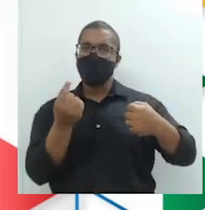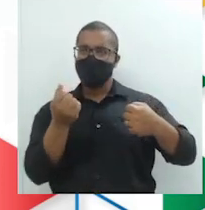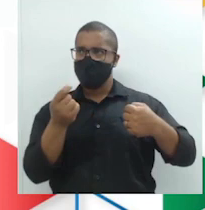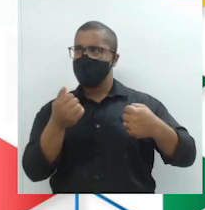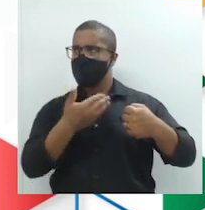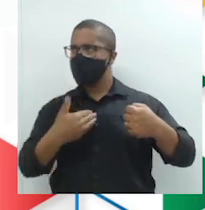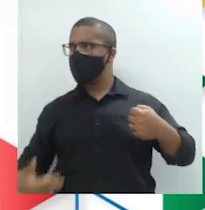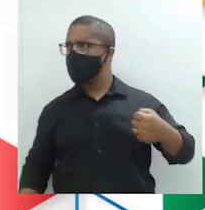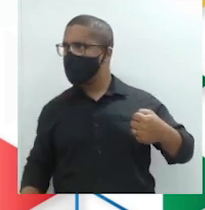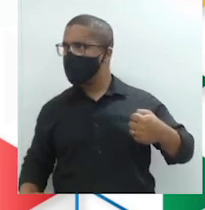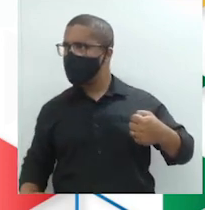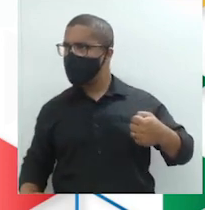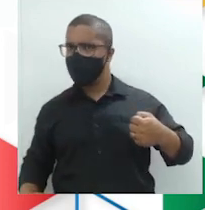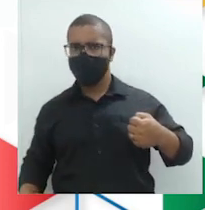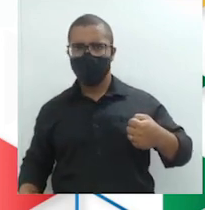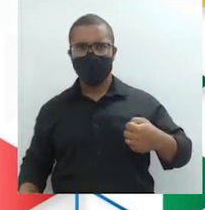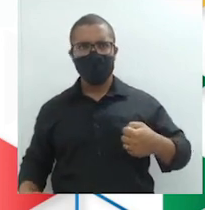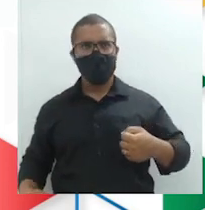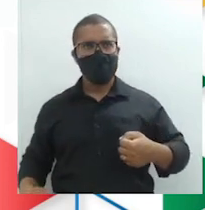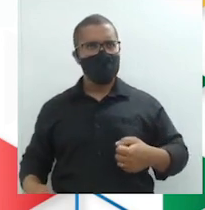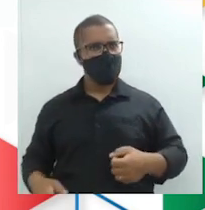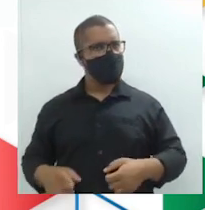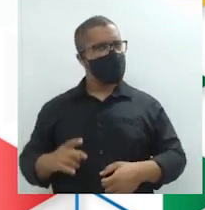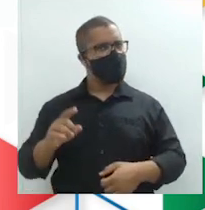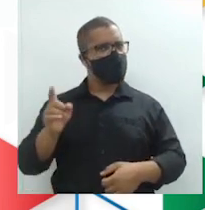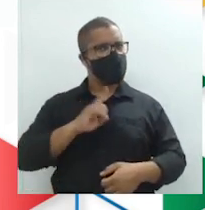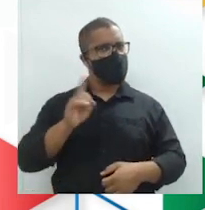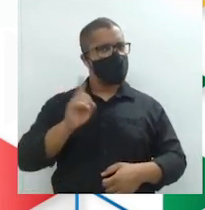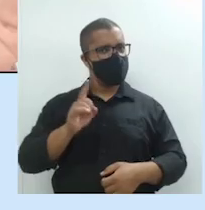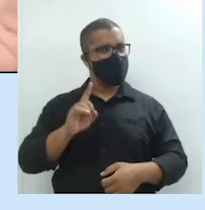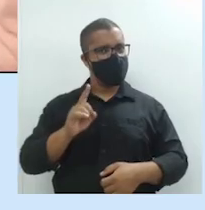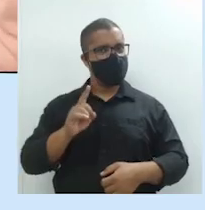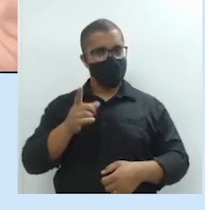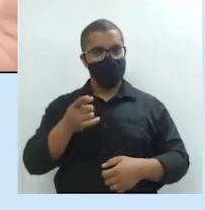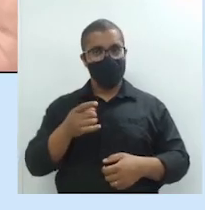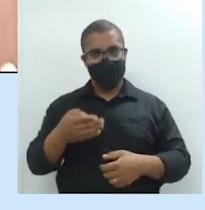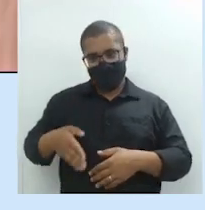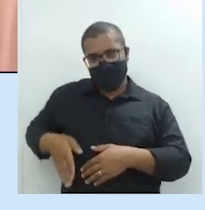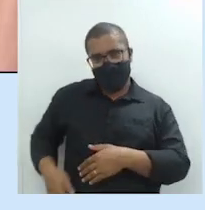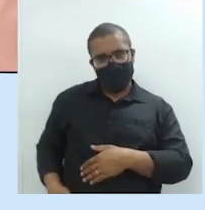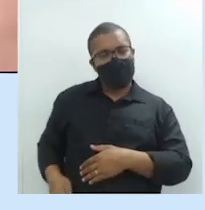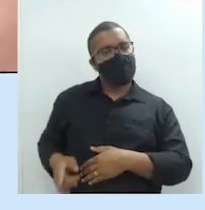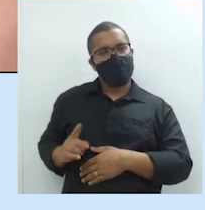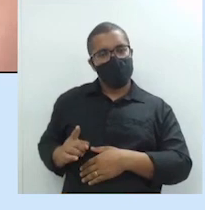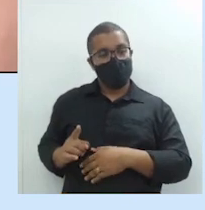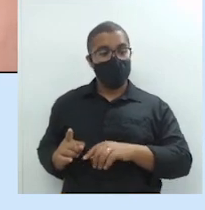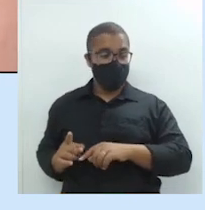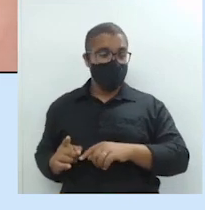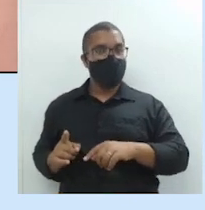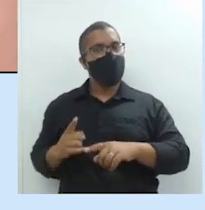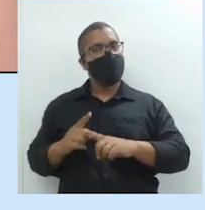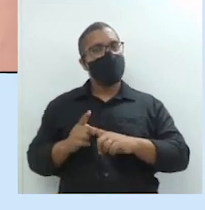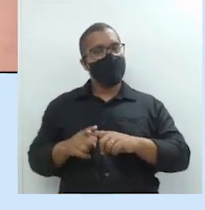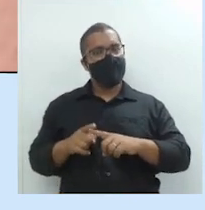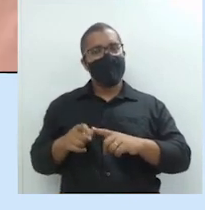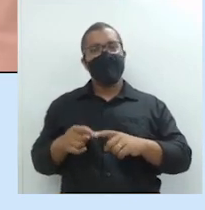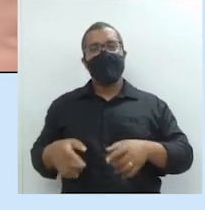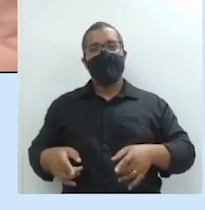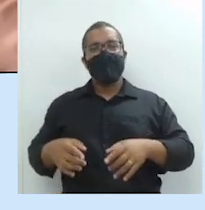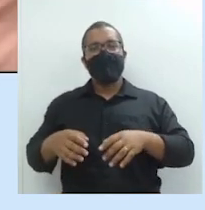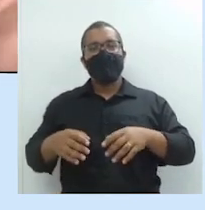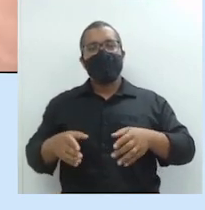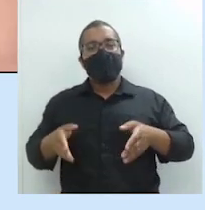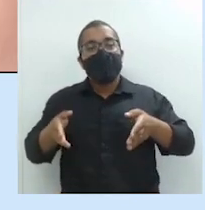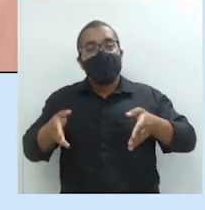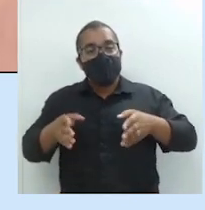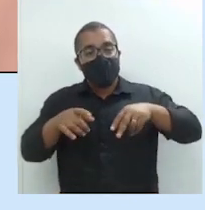diz, está de calça nova, né? Então veja só, neste bolso não, mas no outro entrou,